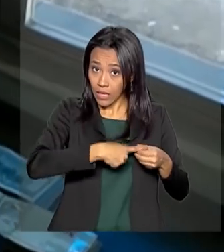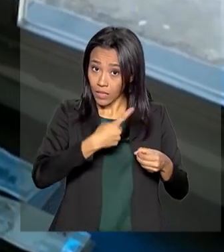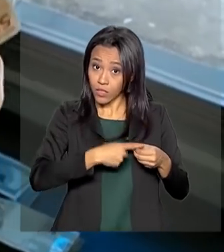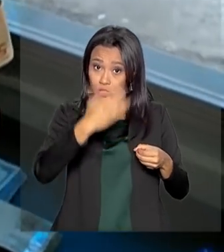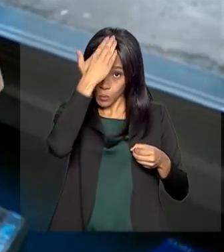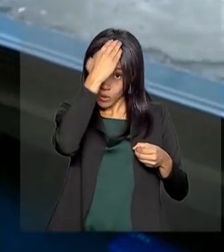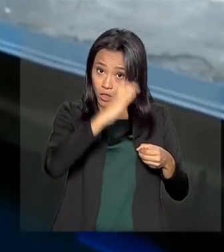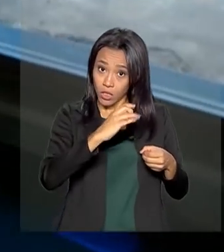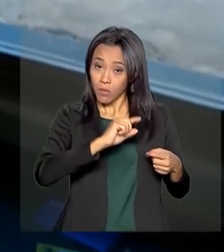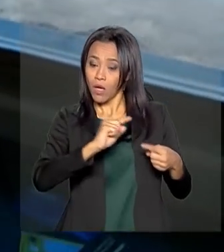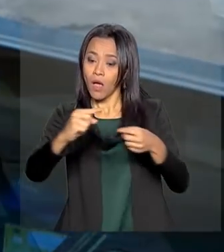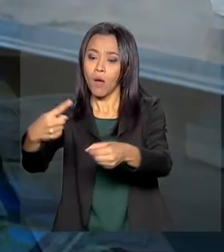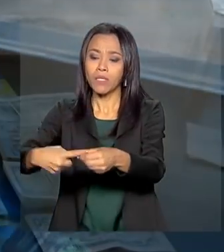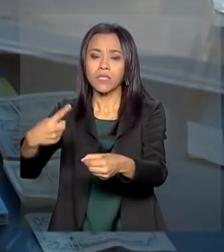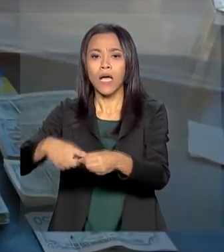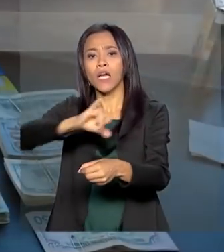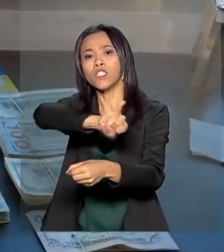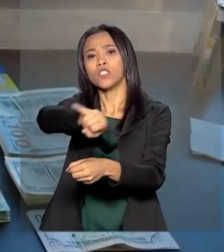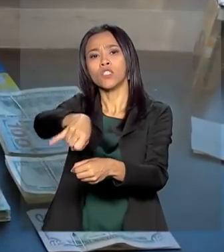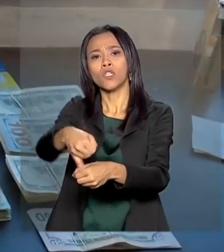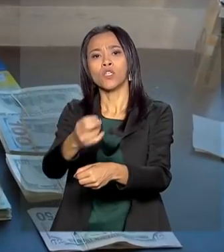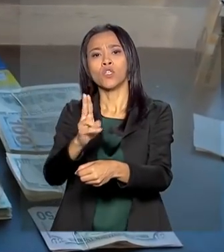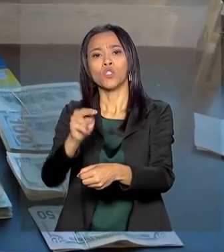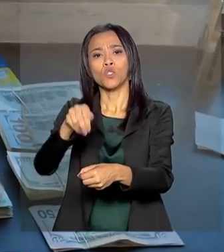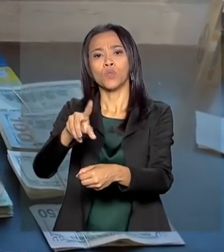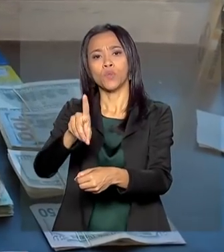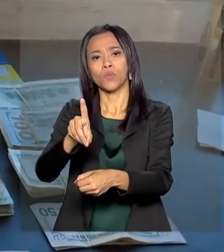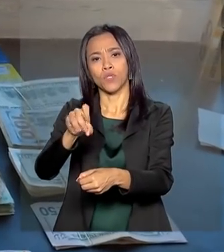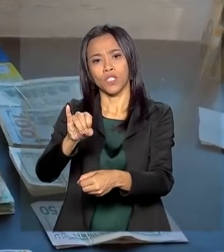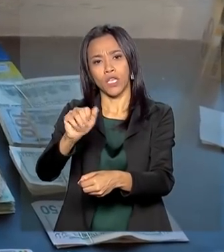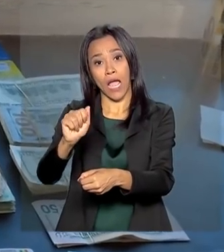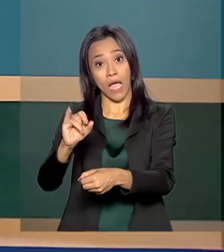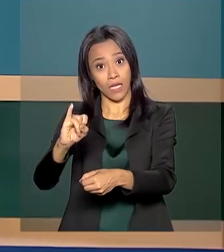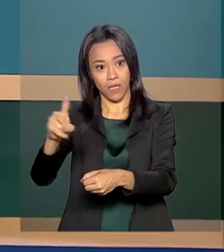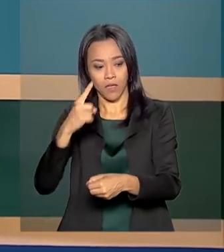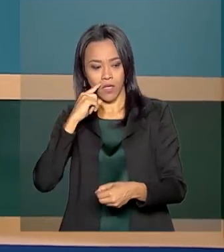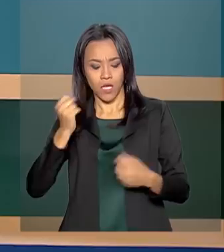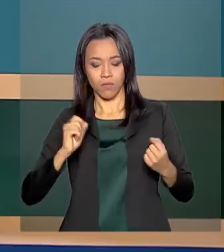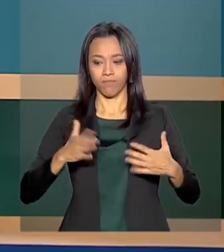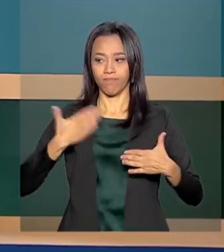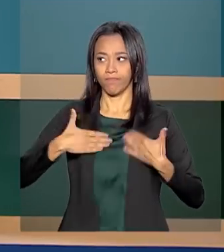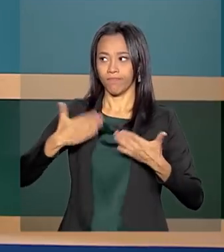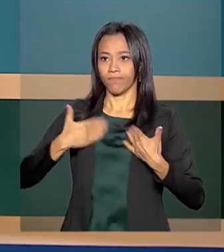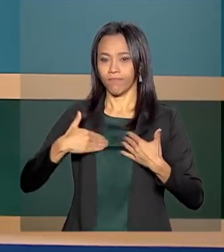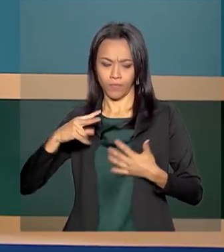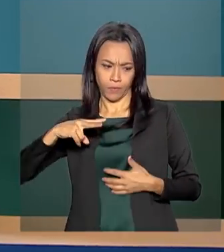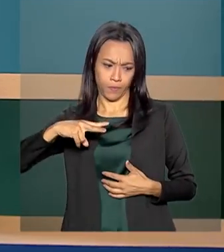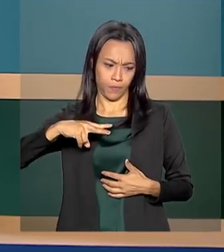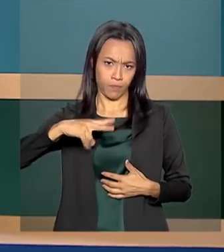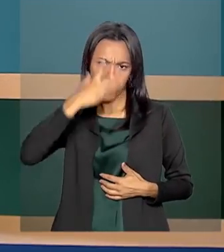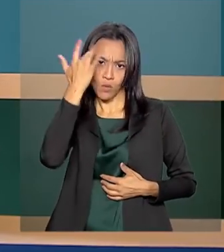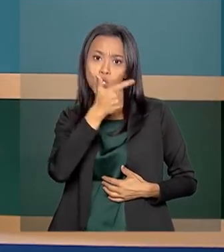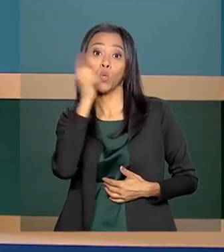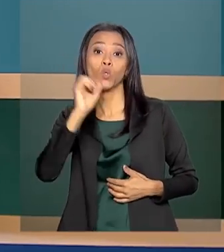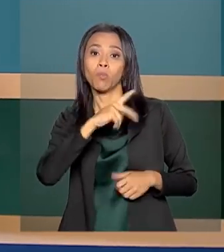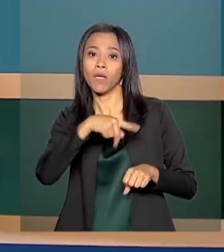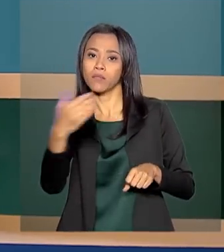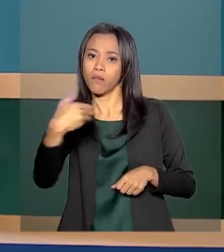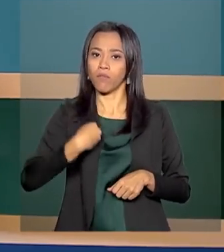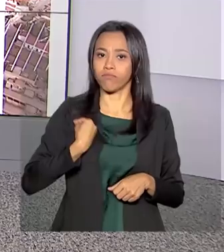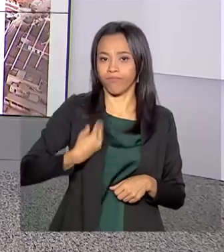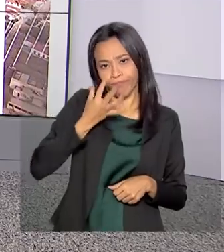demonstraram nervosismo durante a abordagem tiveram as bagagens revistadas os dois estrangeiros serão indiciados por lavagem de